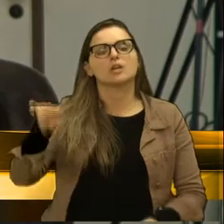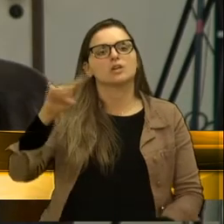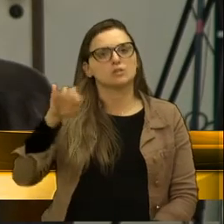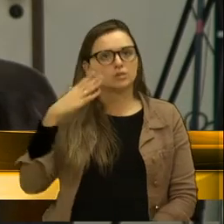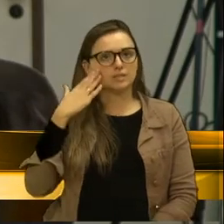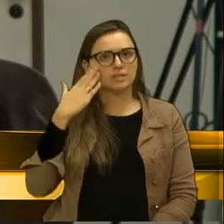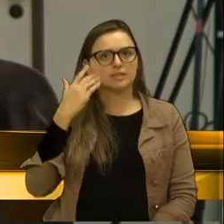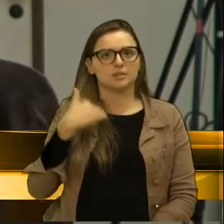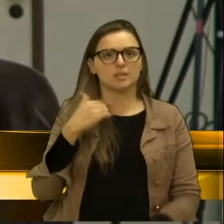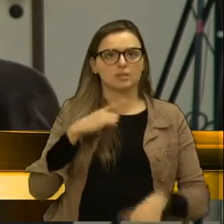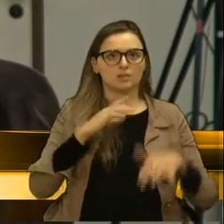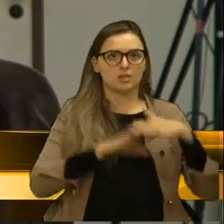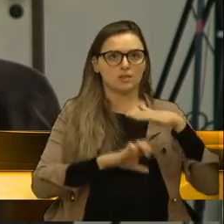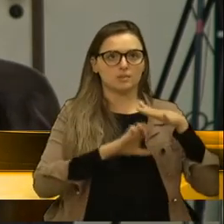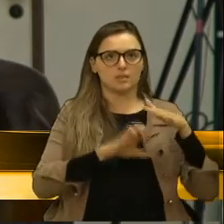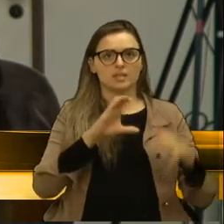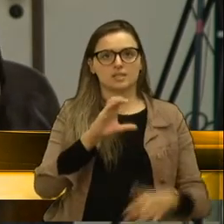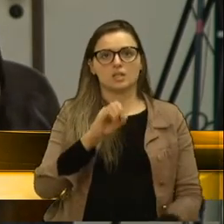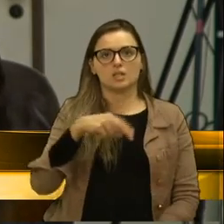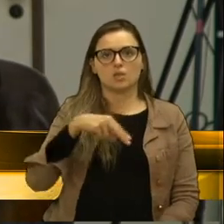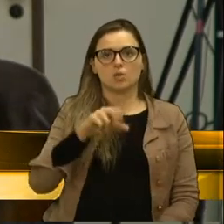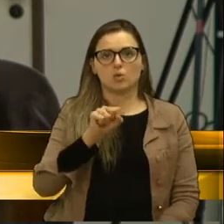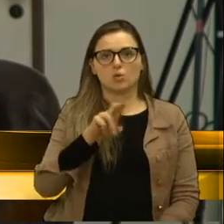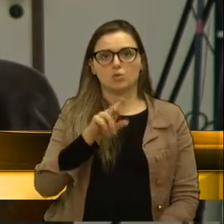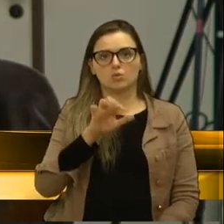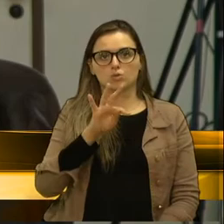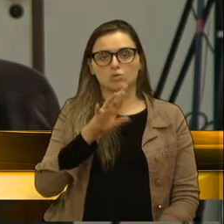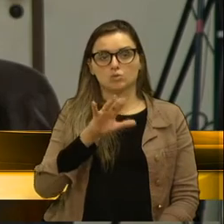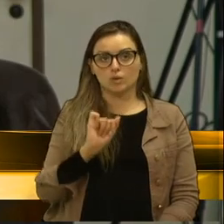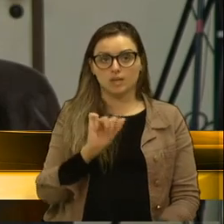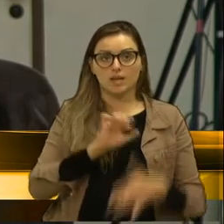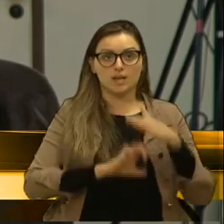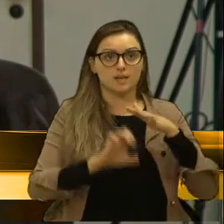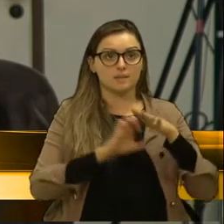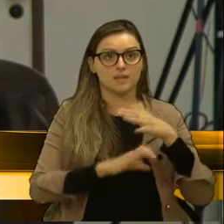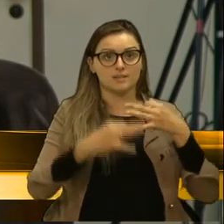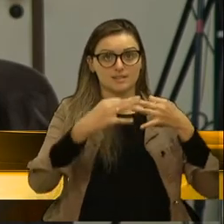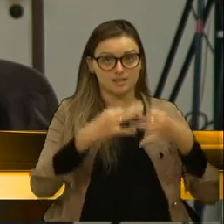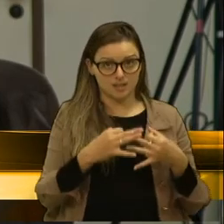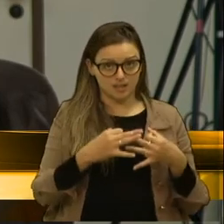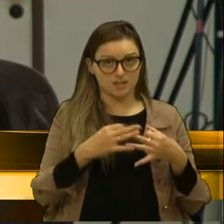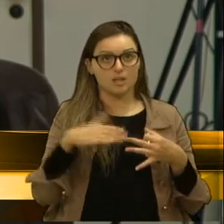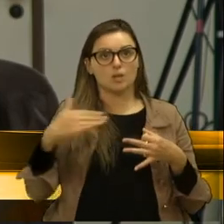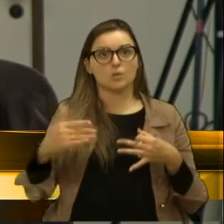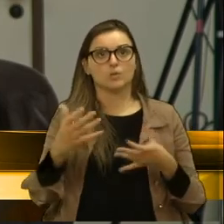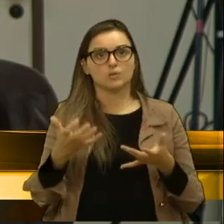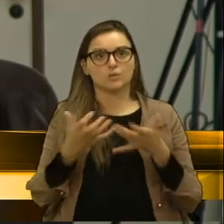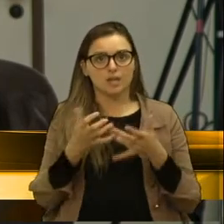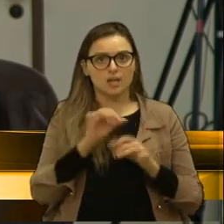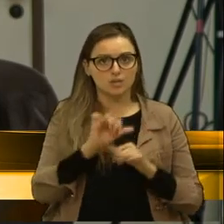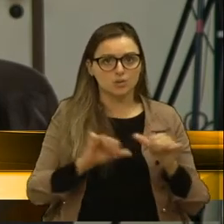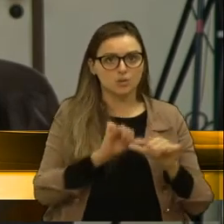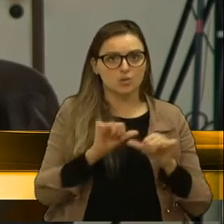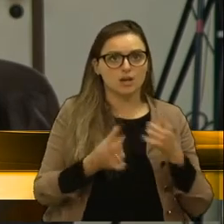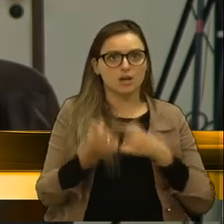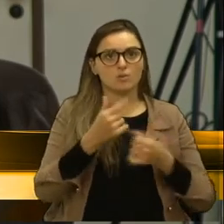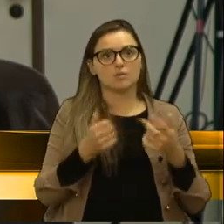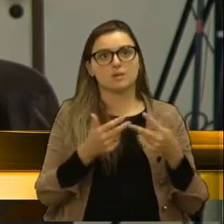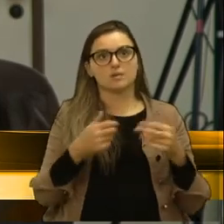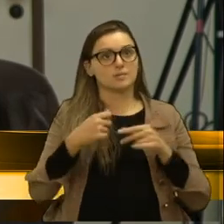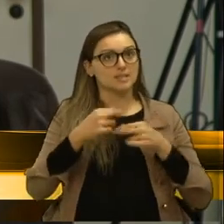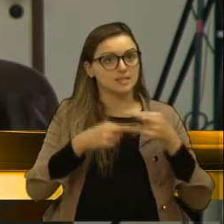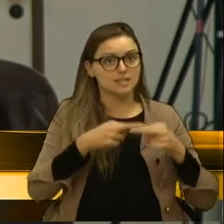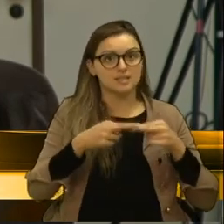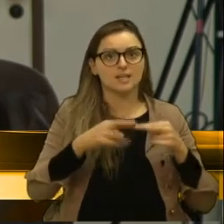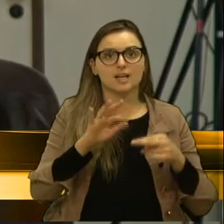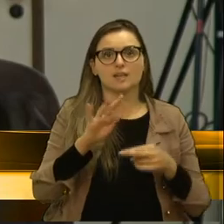uma empresa de consultoria. As empresas sérias, quando elas querem mudar, elas estão vendo que elas estão precisando reformar, que elas